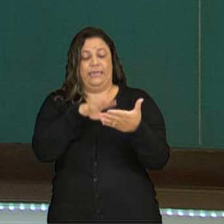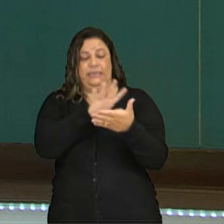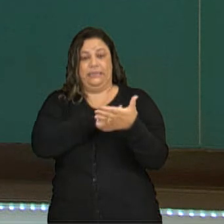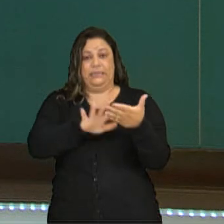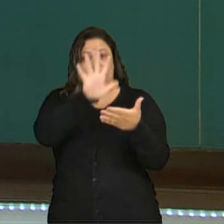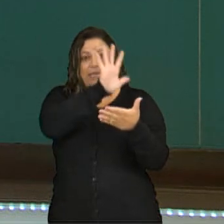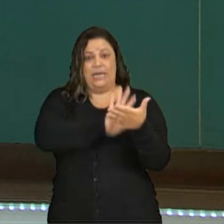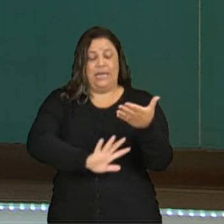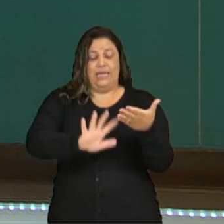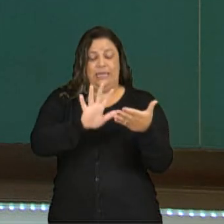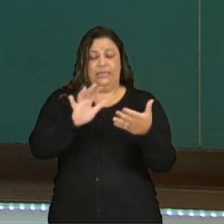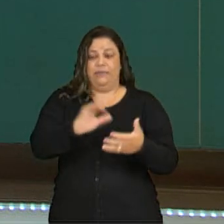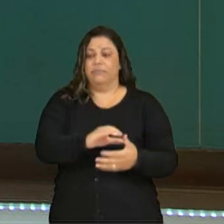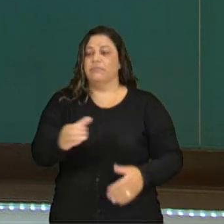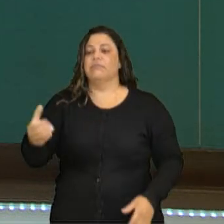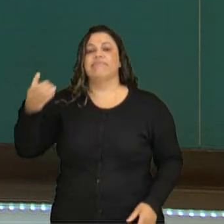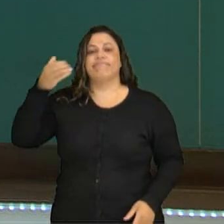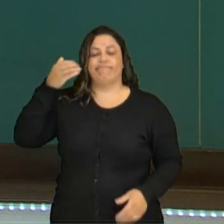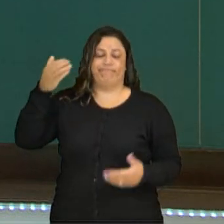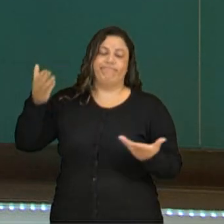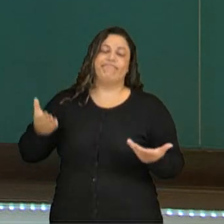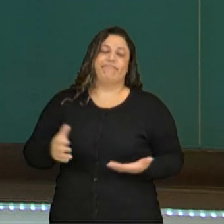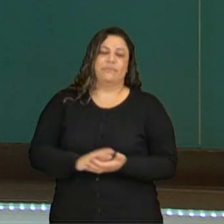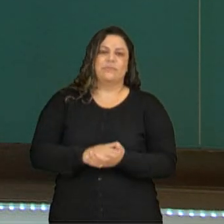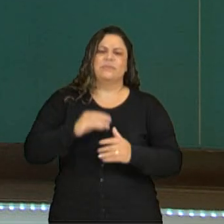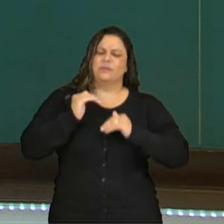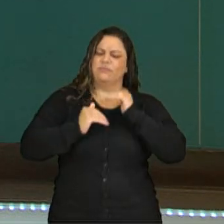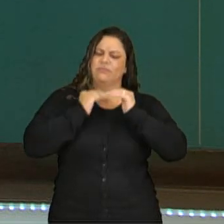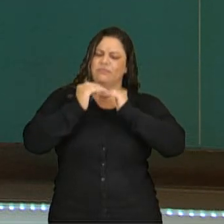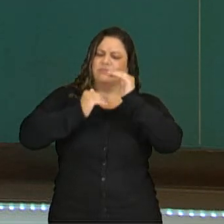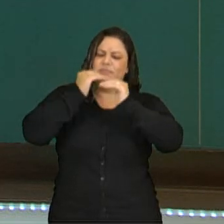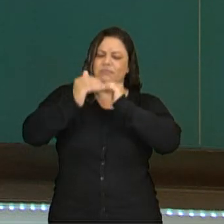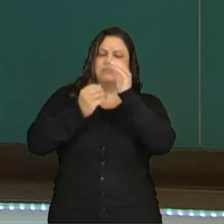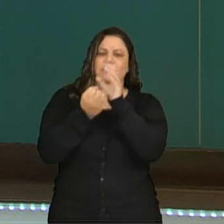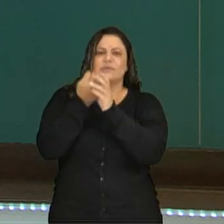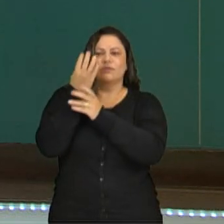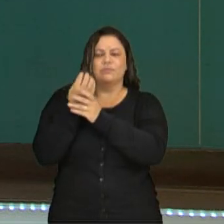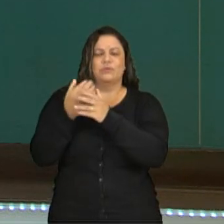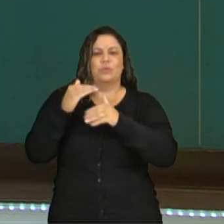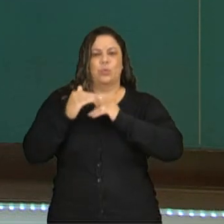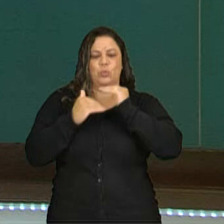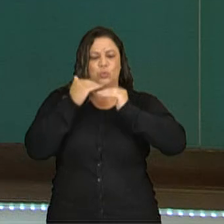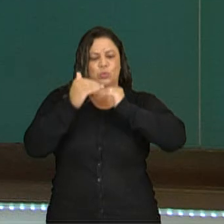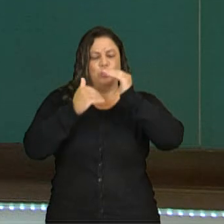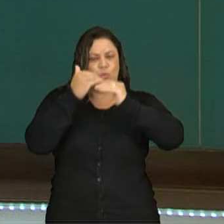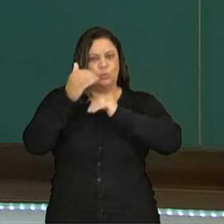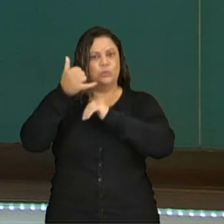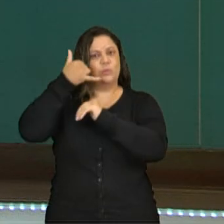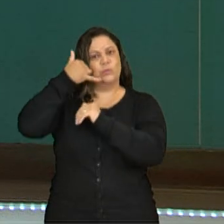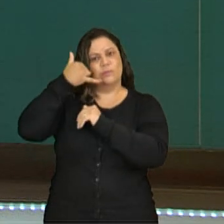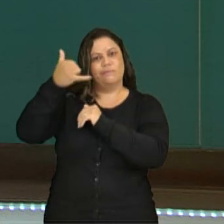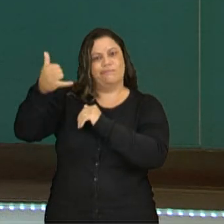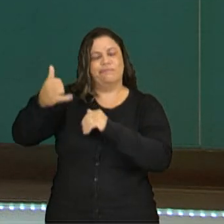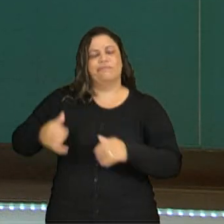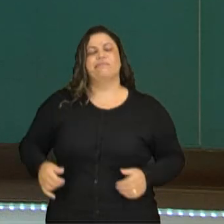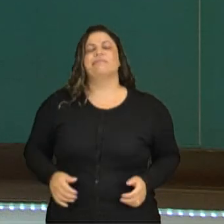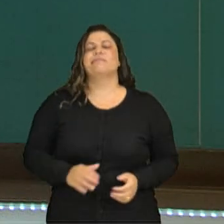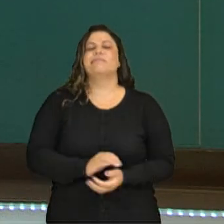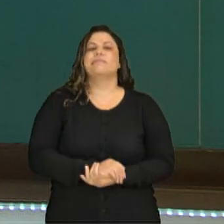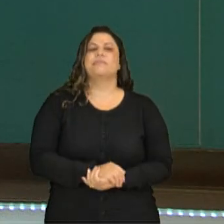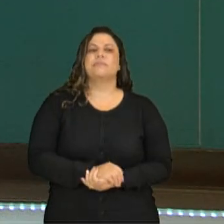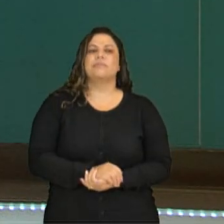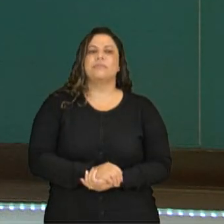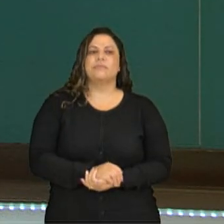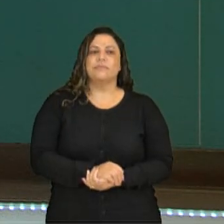uma ideia para vocês terem de como foi o desenvolvimento do aparelho de telefonia móvel.